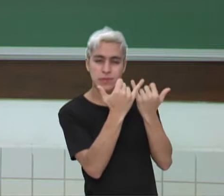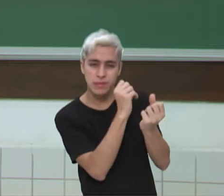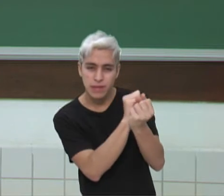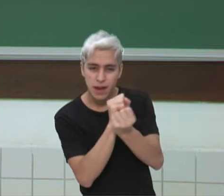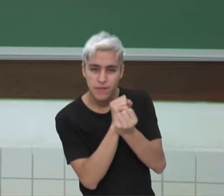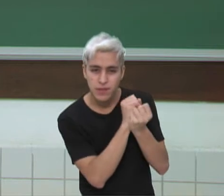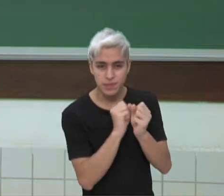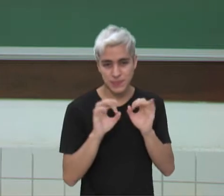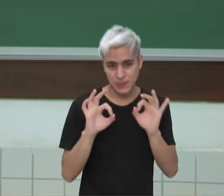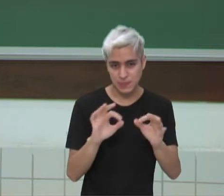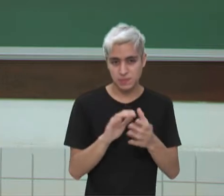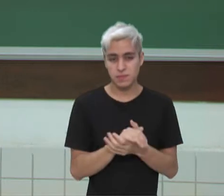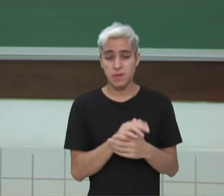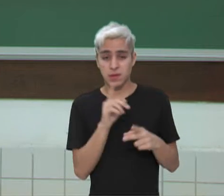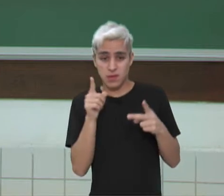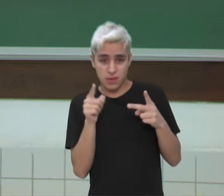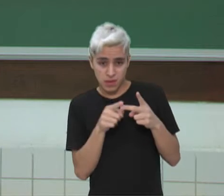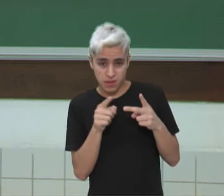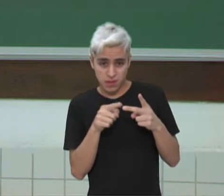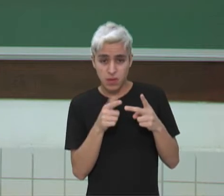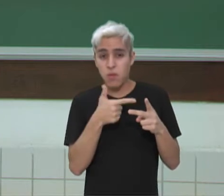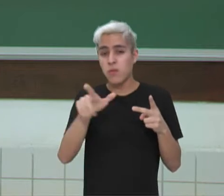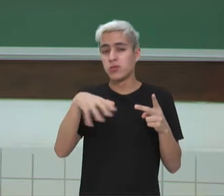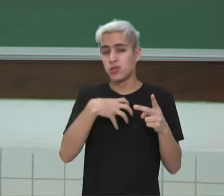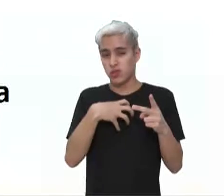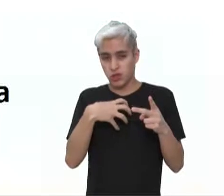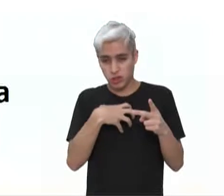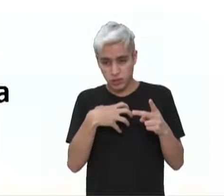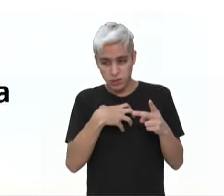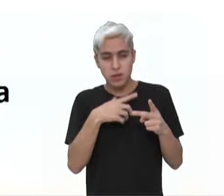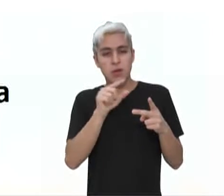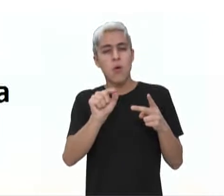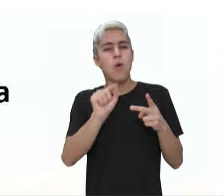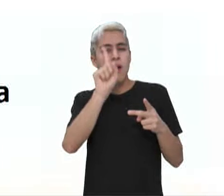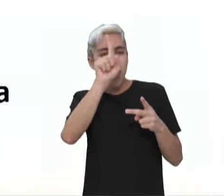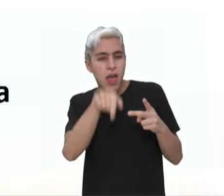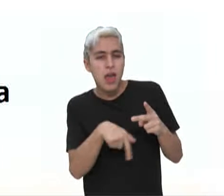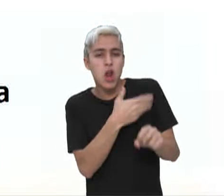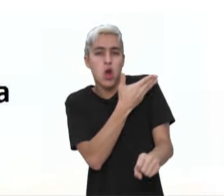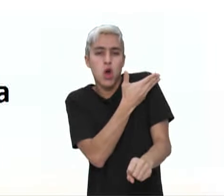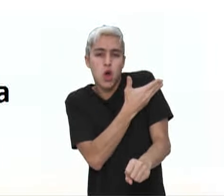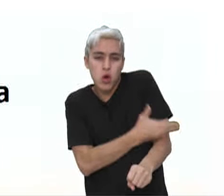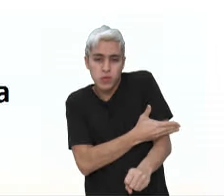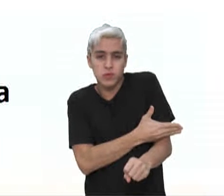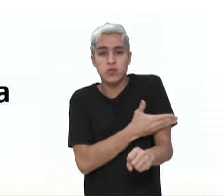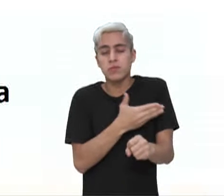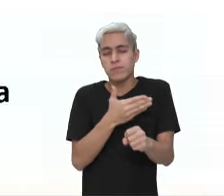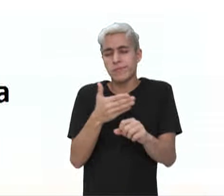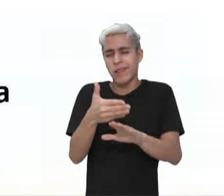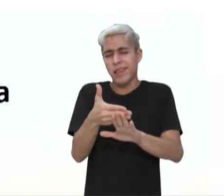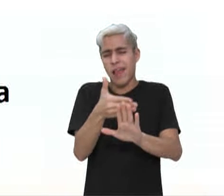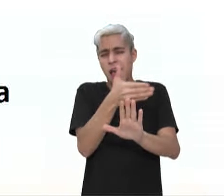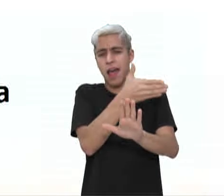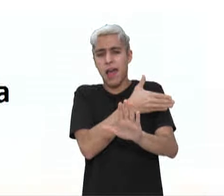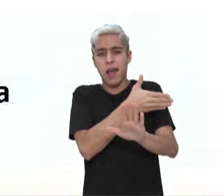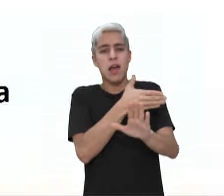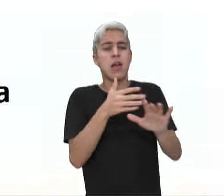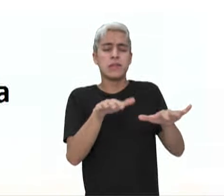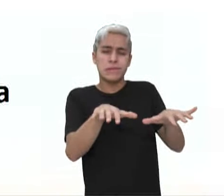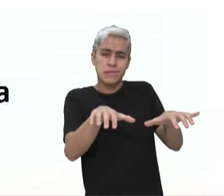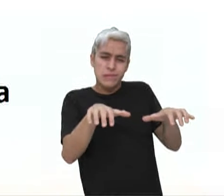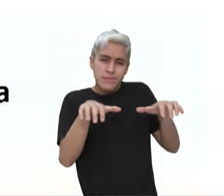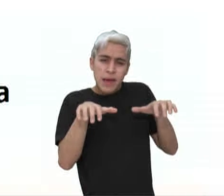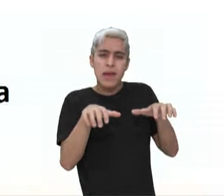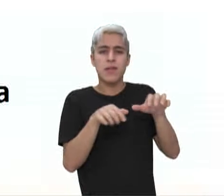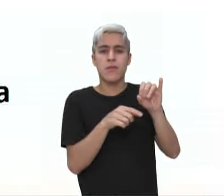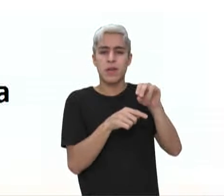ponto. Segundo, a mita. A mita era um costume praticado já antes lá no Império Inca, antes